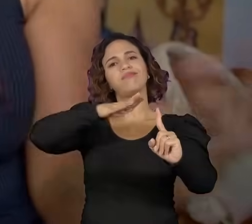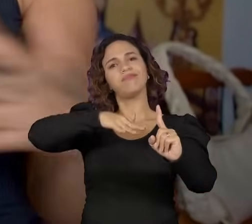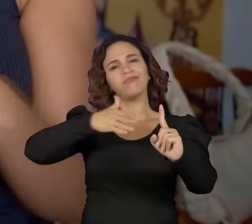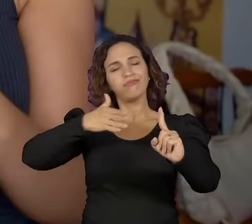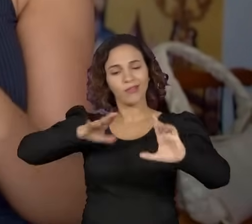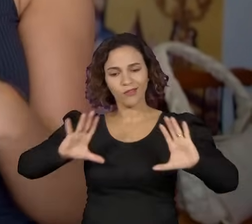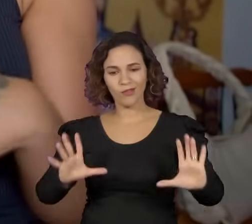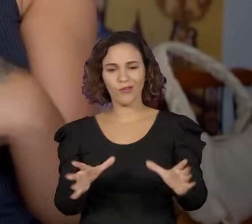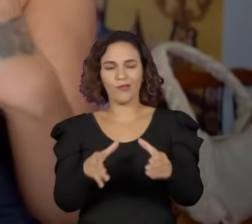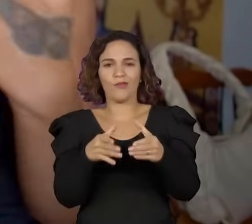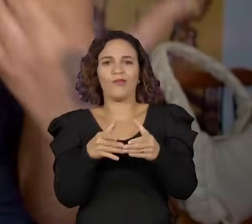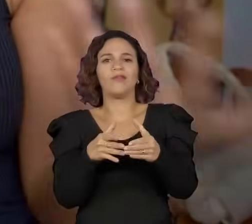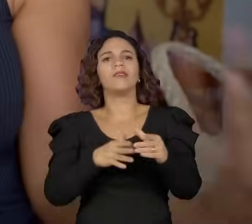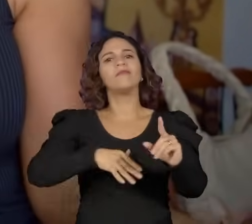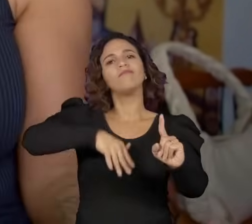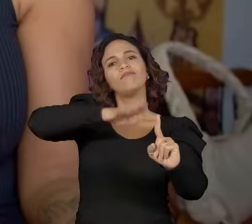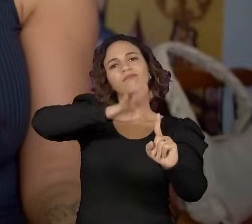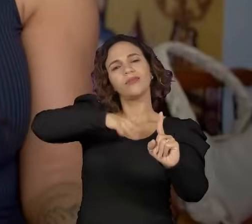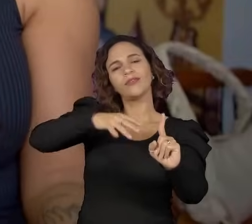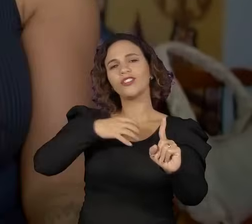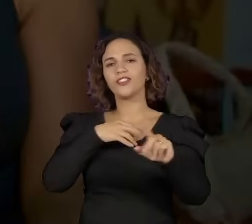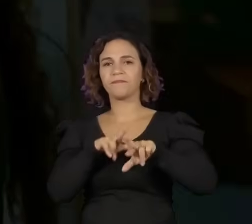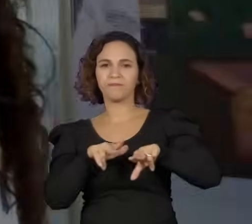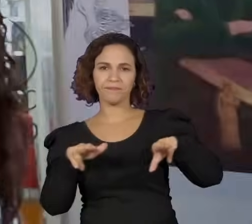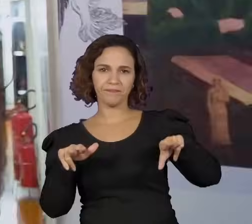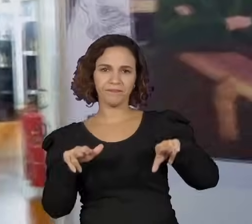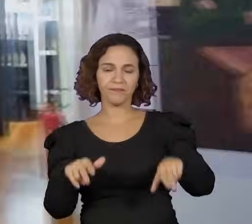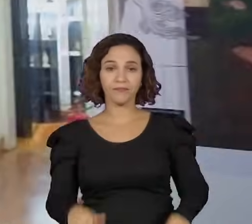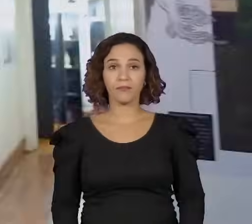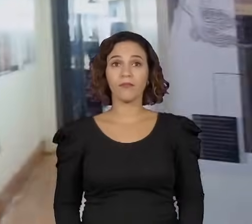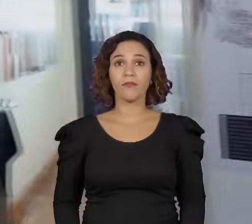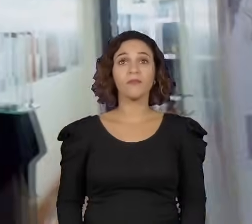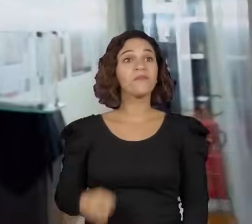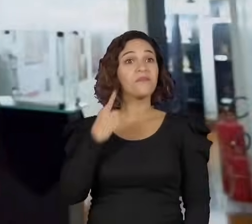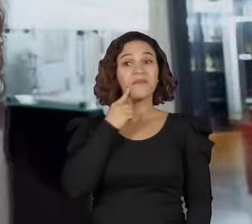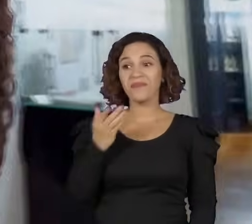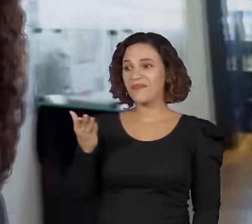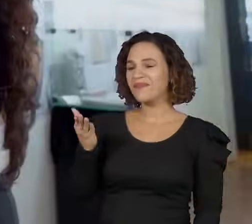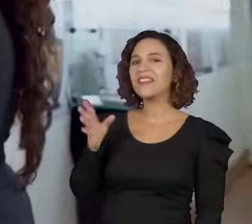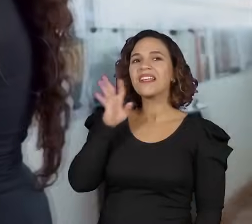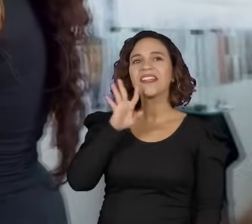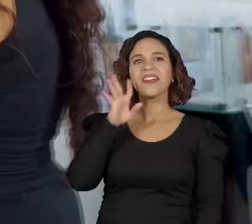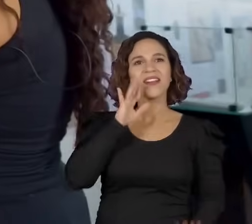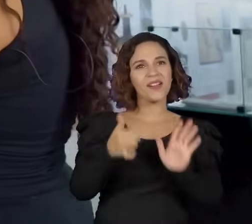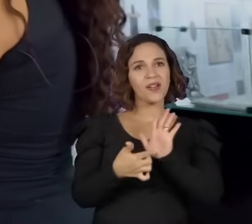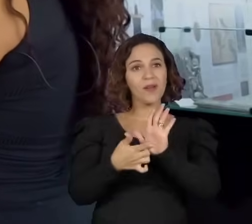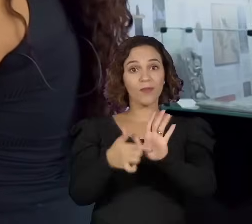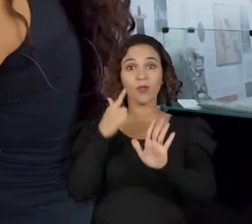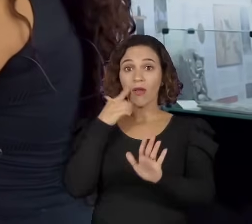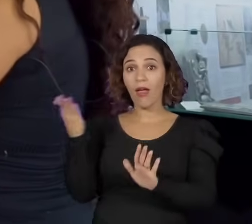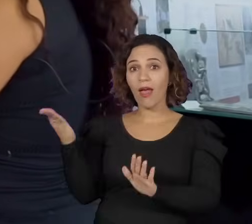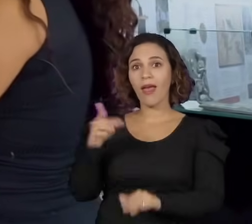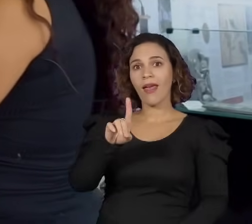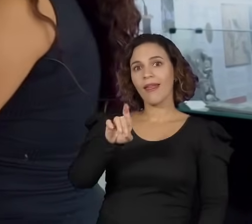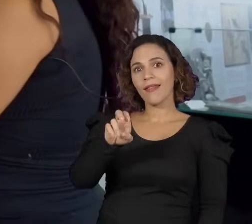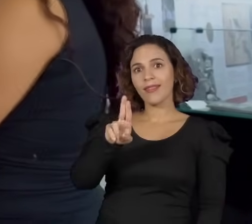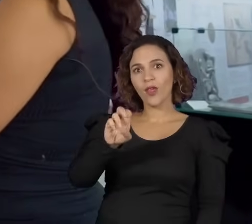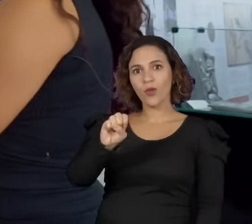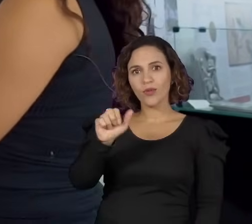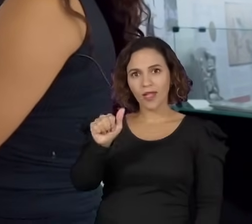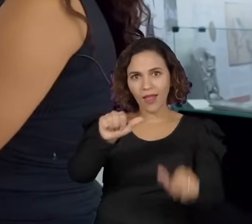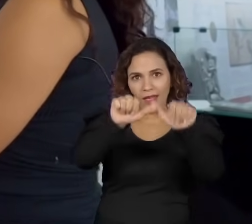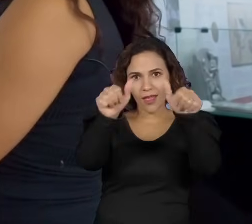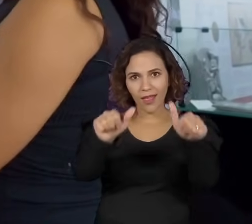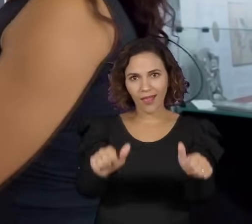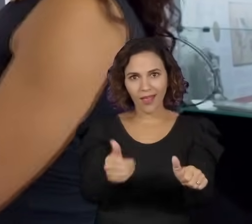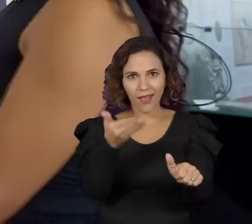comunidade, na verdade, cultua de diferentes formas, né? Aqui eu acho legal mostrar que é a deusa, né, como eu falei,